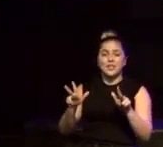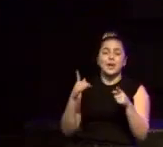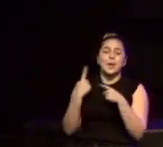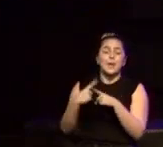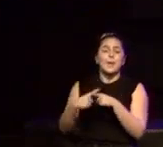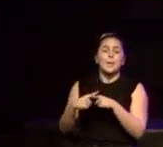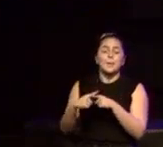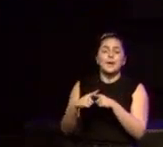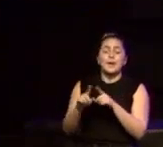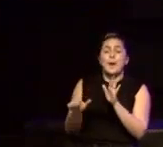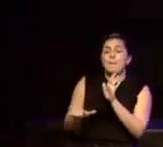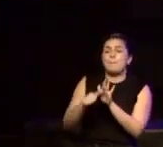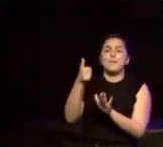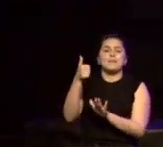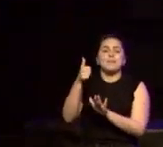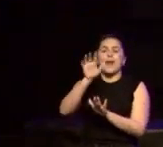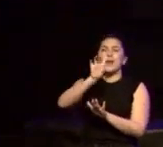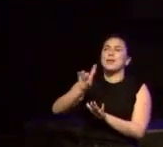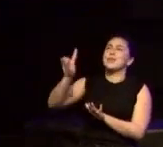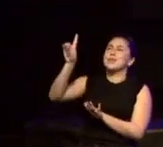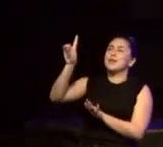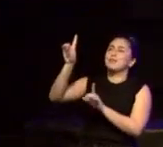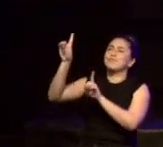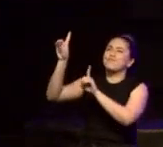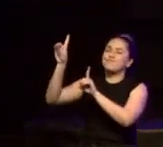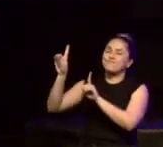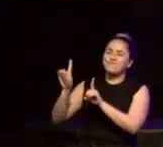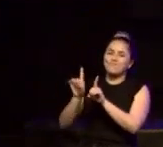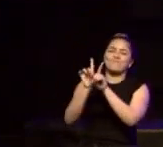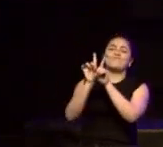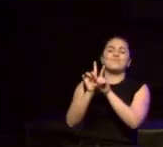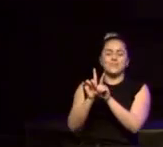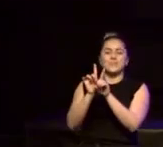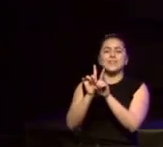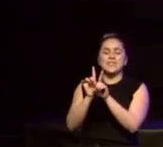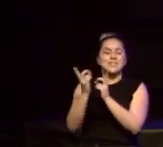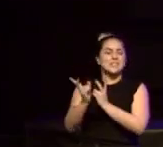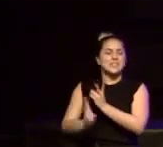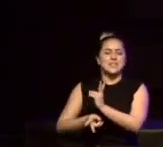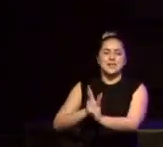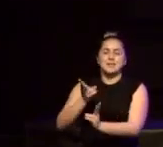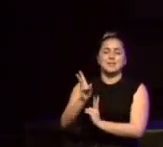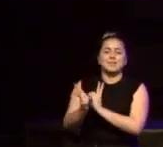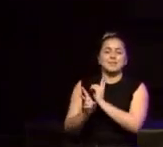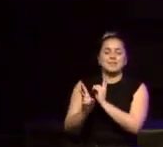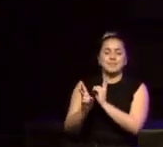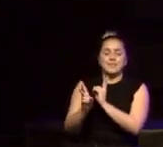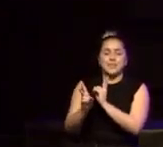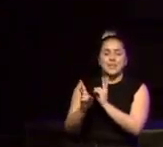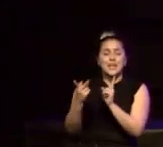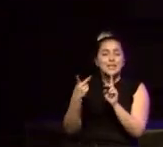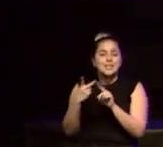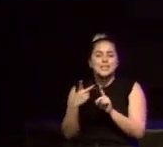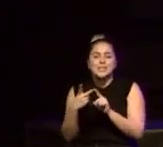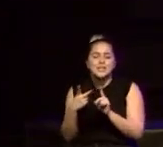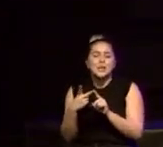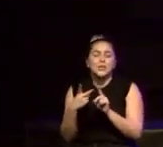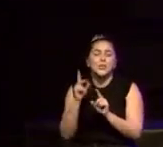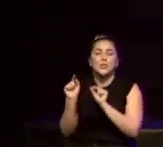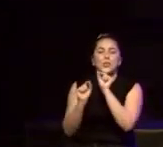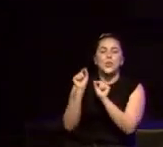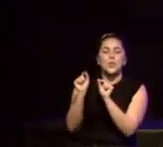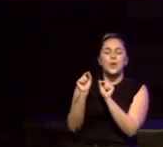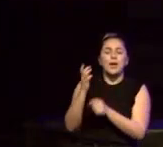em primeiro lugar, a gente sabe que Deus está conosco. Ele não nos abandona. E, em segundo lugar, nós temos uma segunda casa para chamar